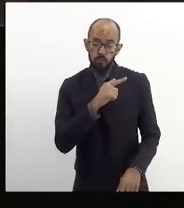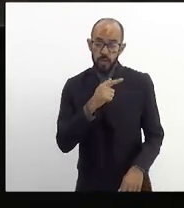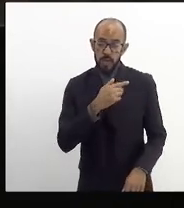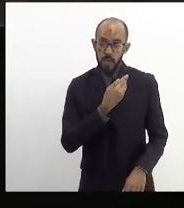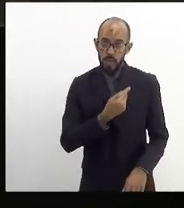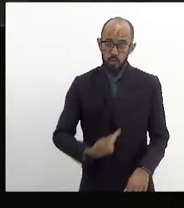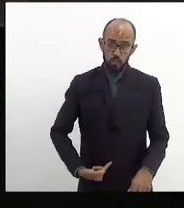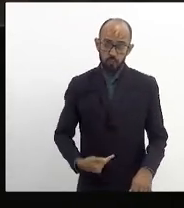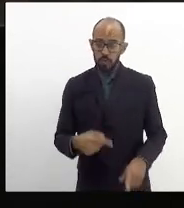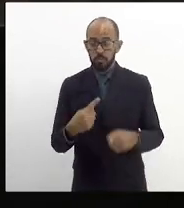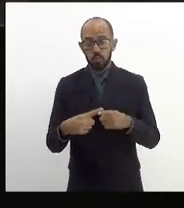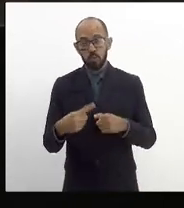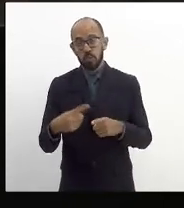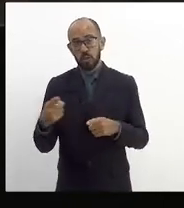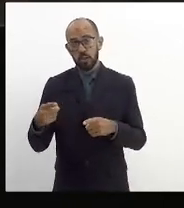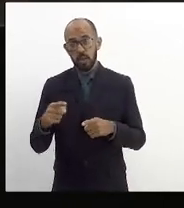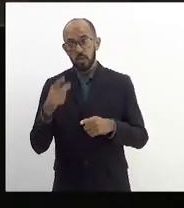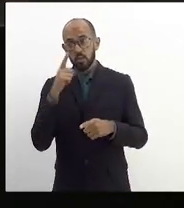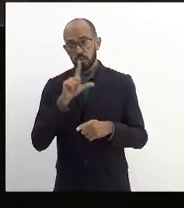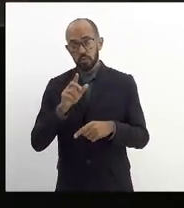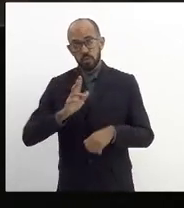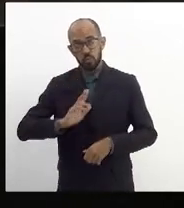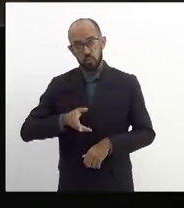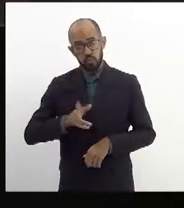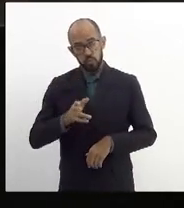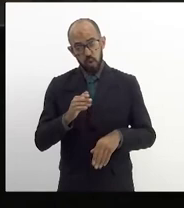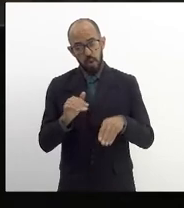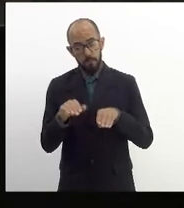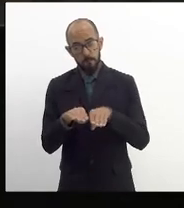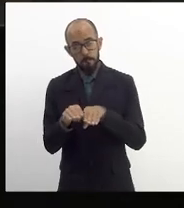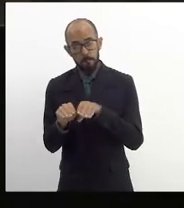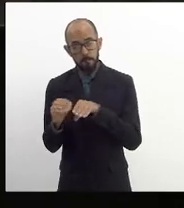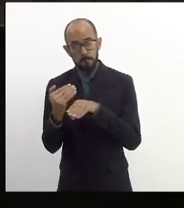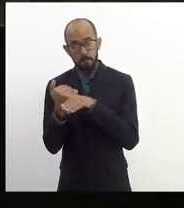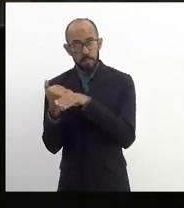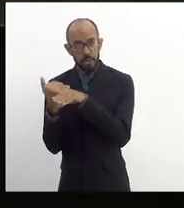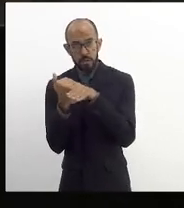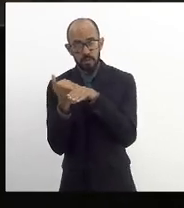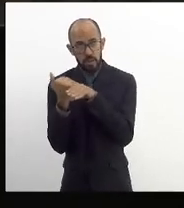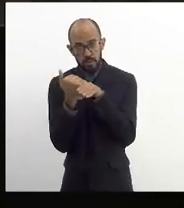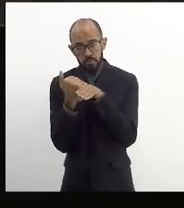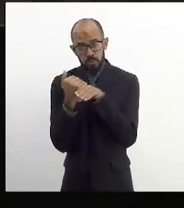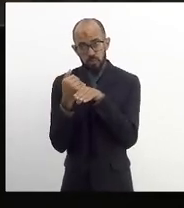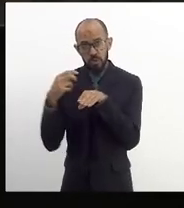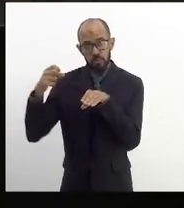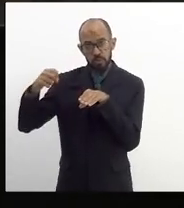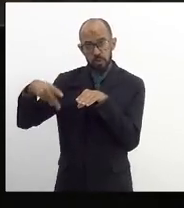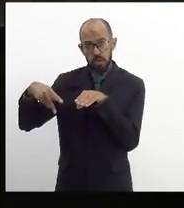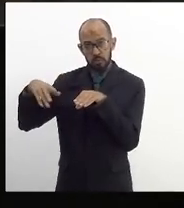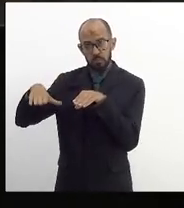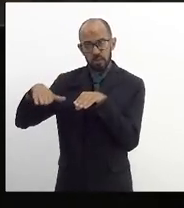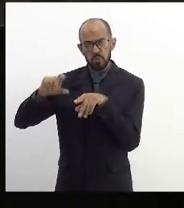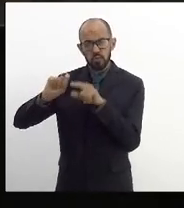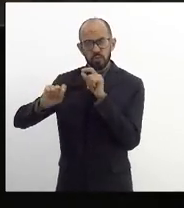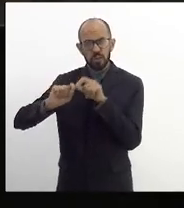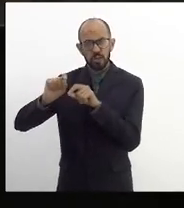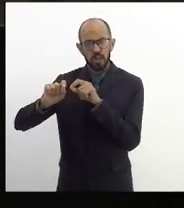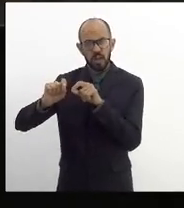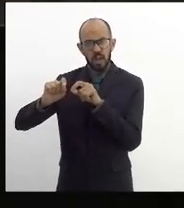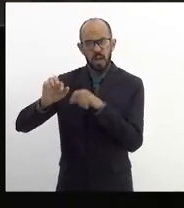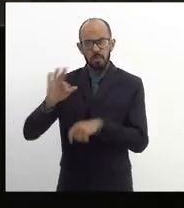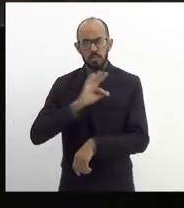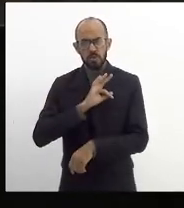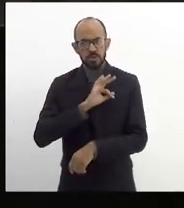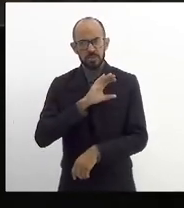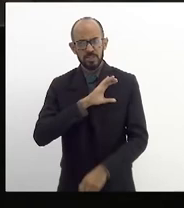Civil foi garantida a integralidade Ea qualidade para os aposentados Mas é bom que se diga que a polícia